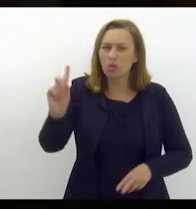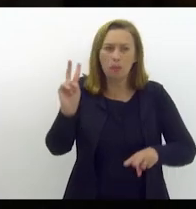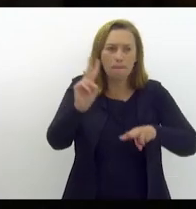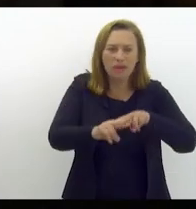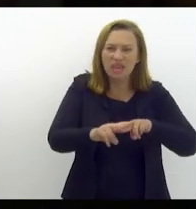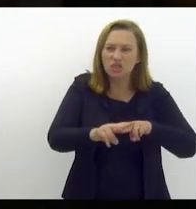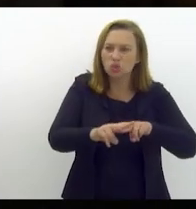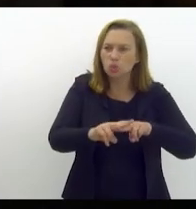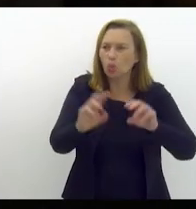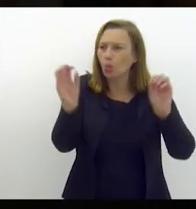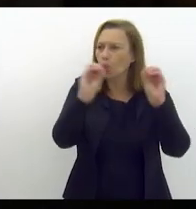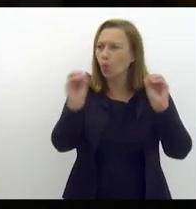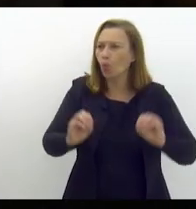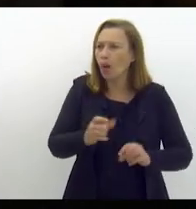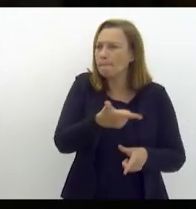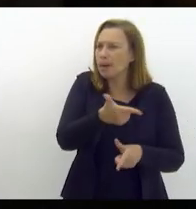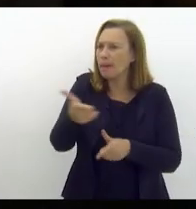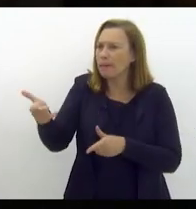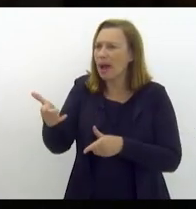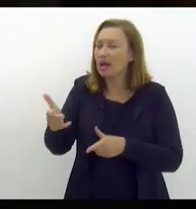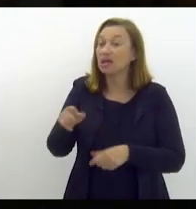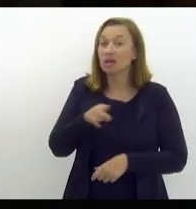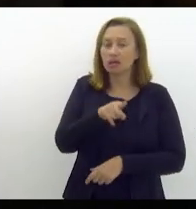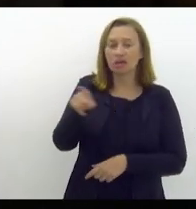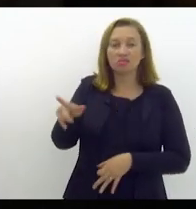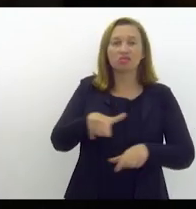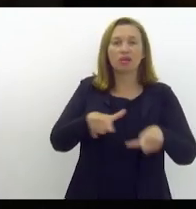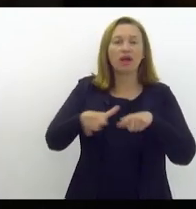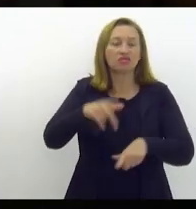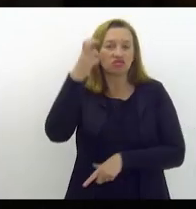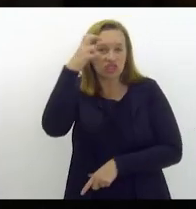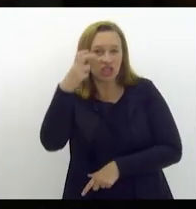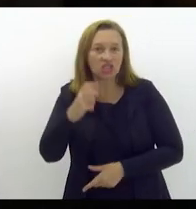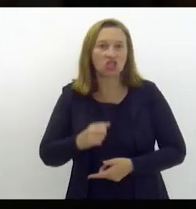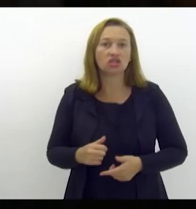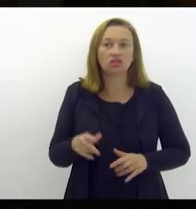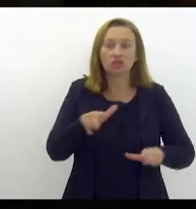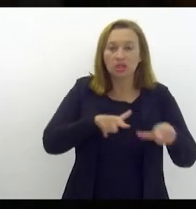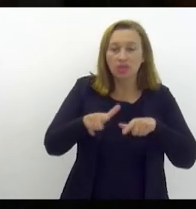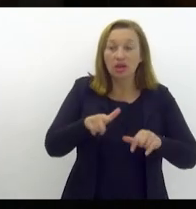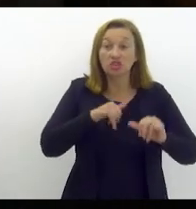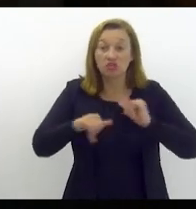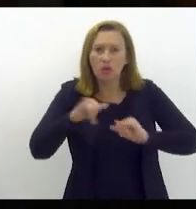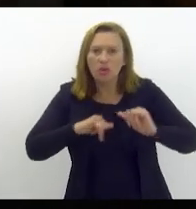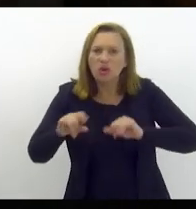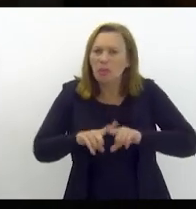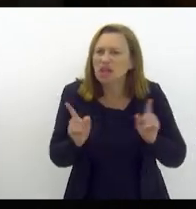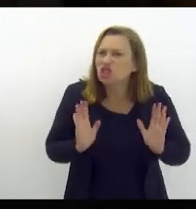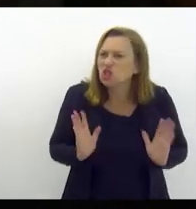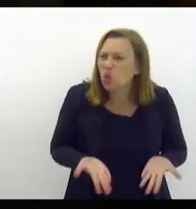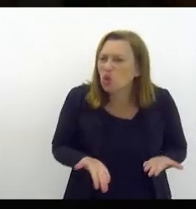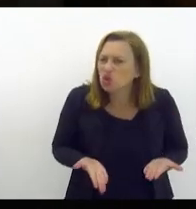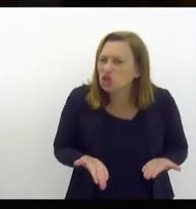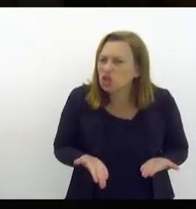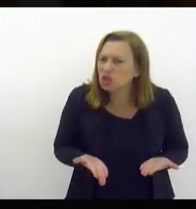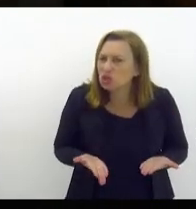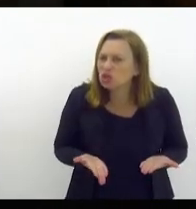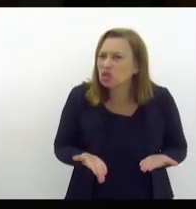um tiro. Isso é trabalho de inteligência, isso é trabalho de informação. Mas hoje